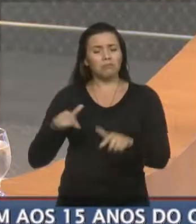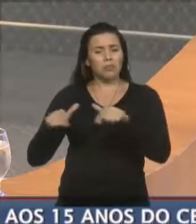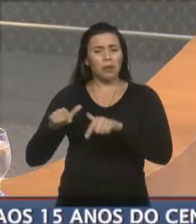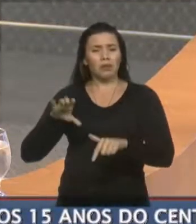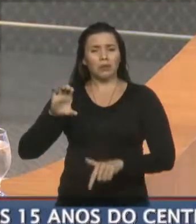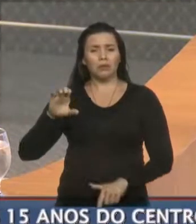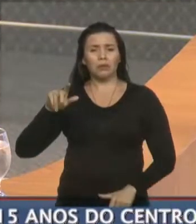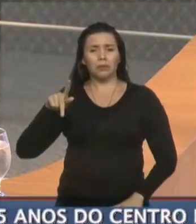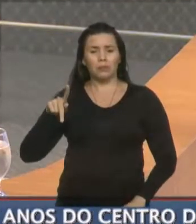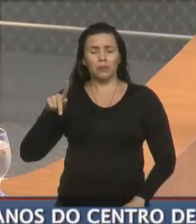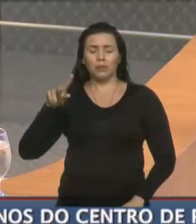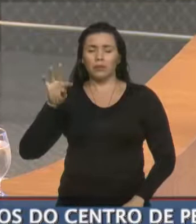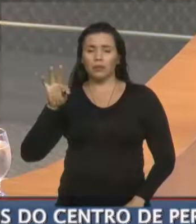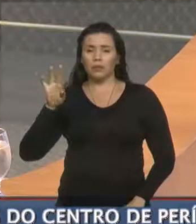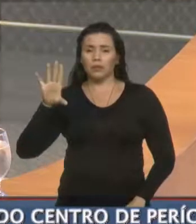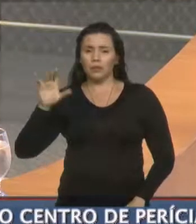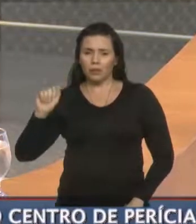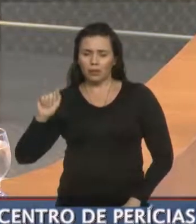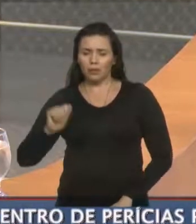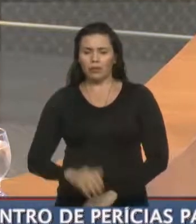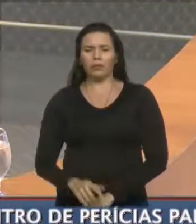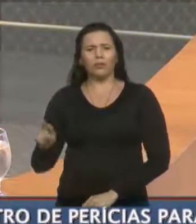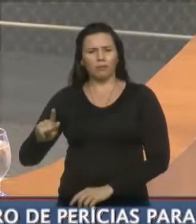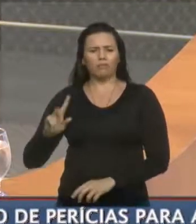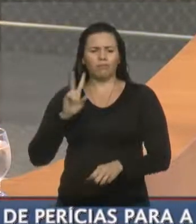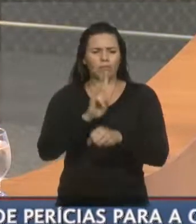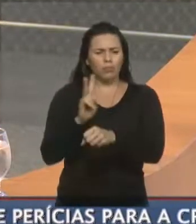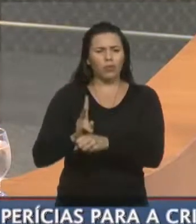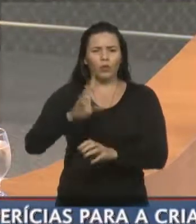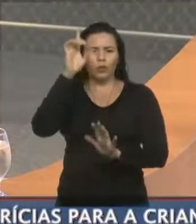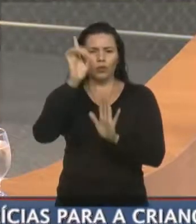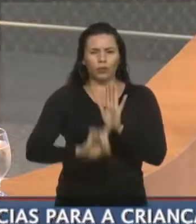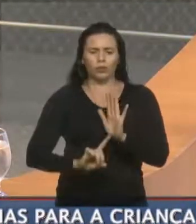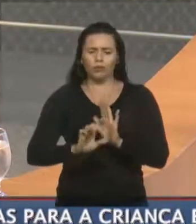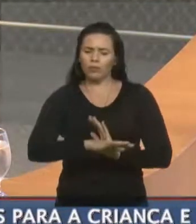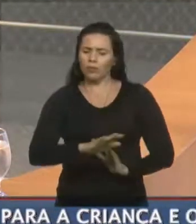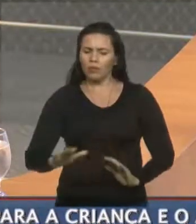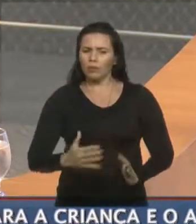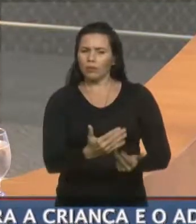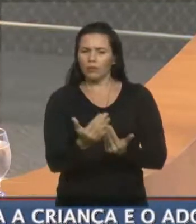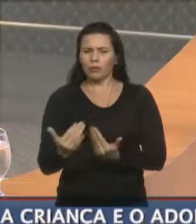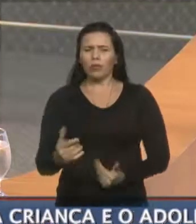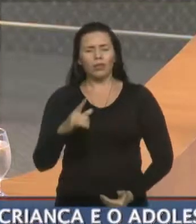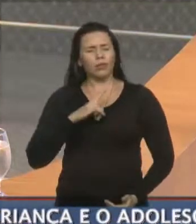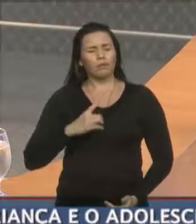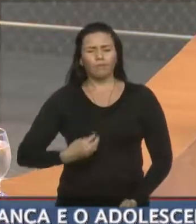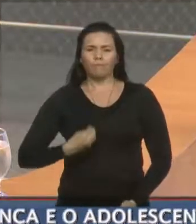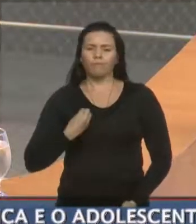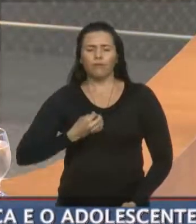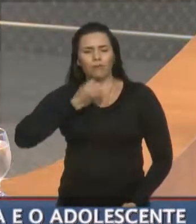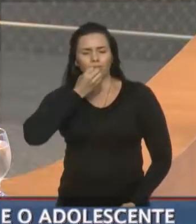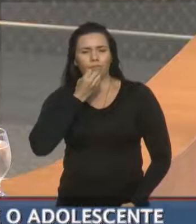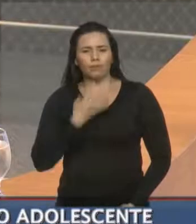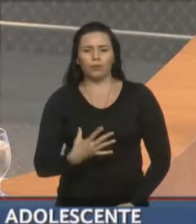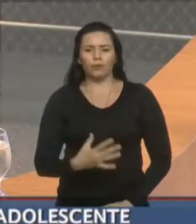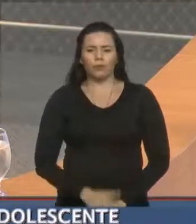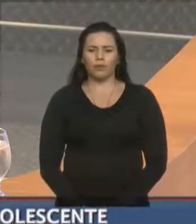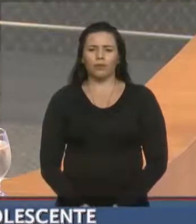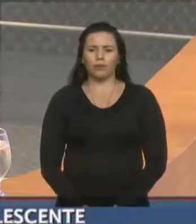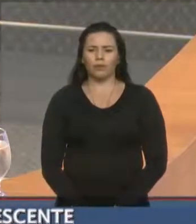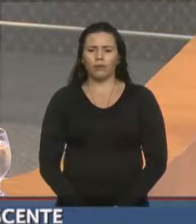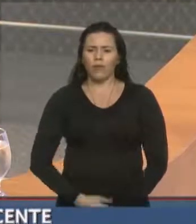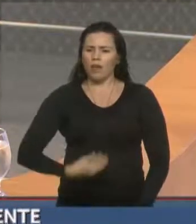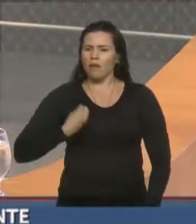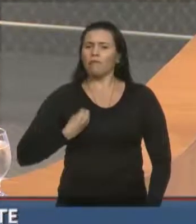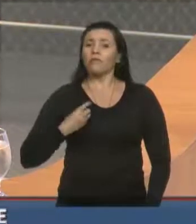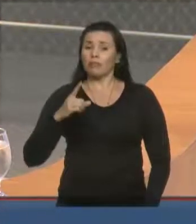o direito do menor, o direito da criança e adolescente a ter uma vida digna. Direito à vida que está previsto